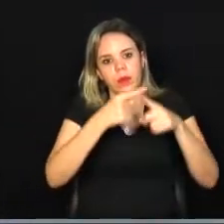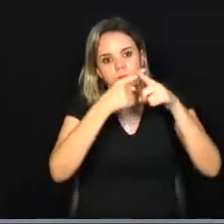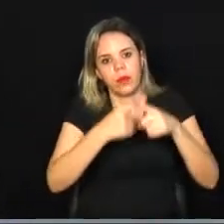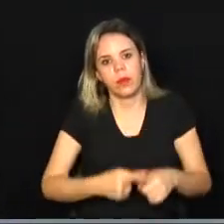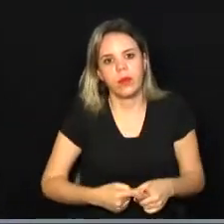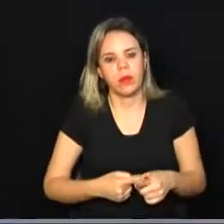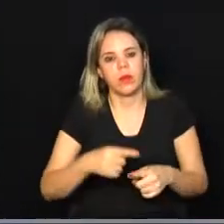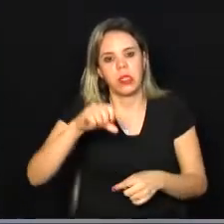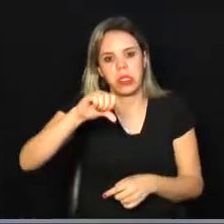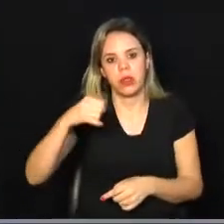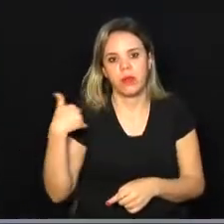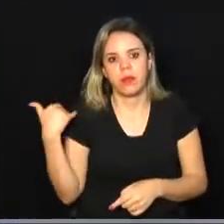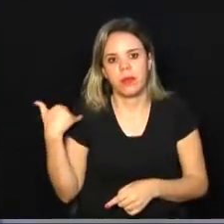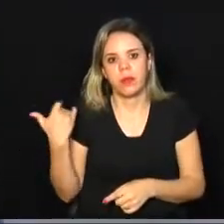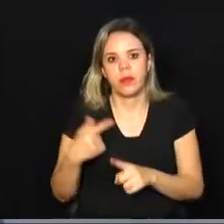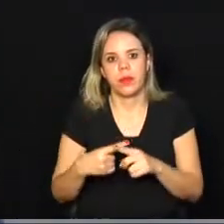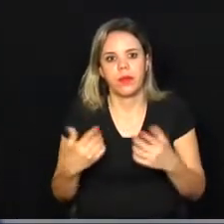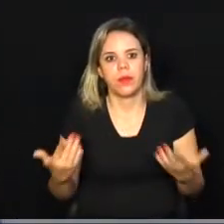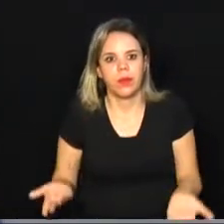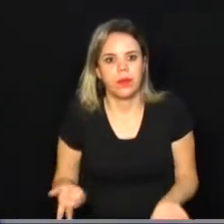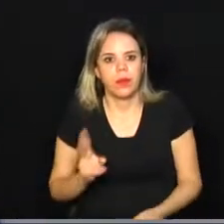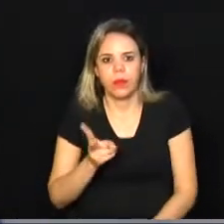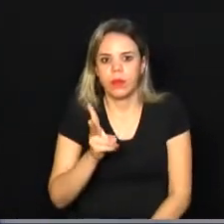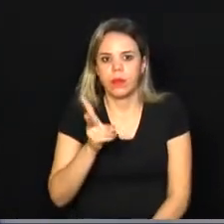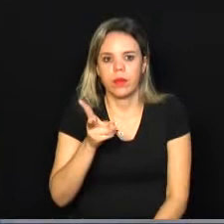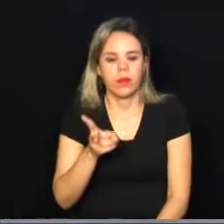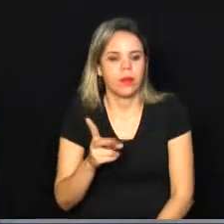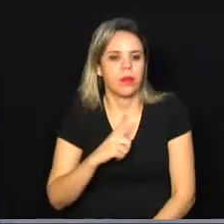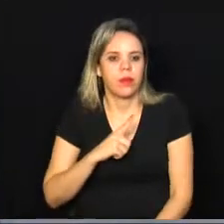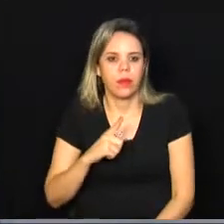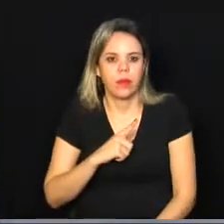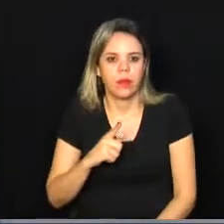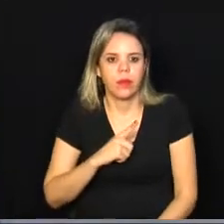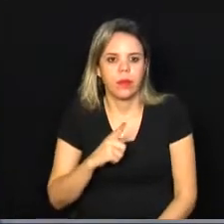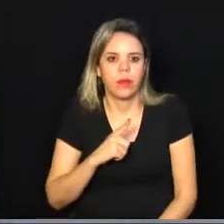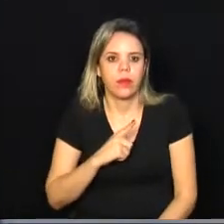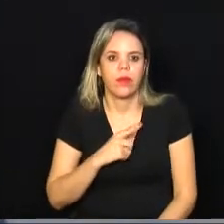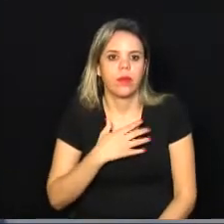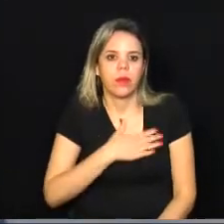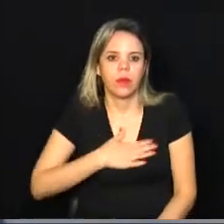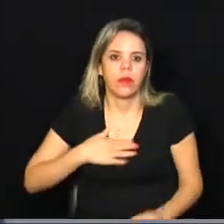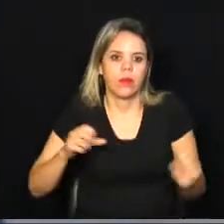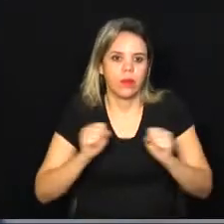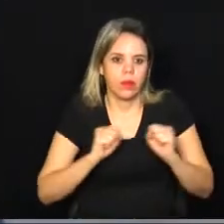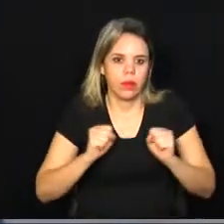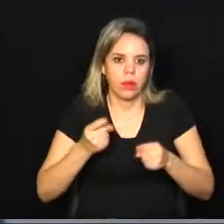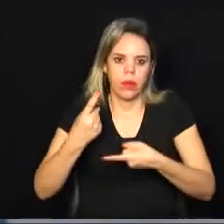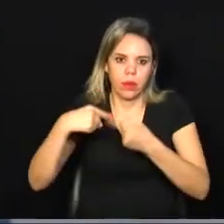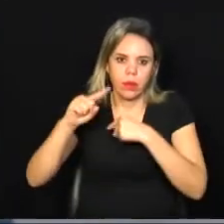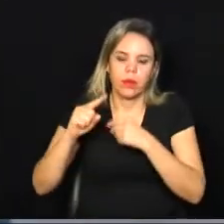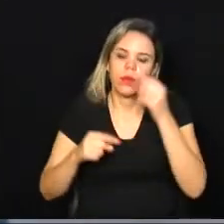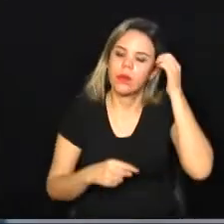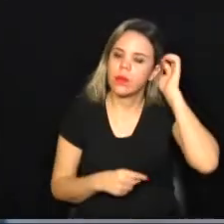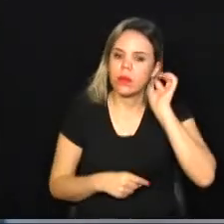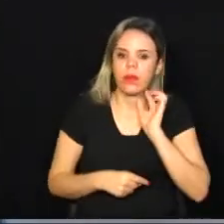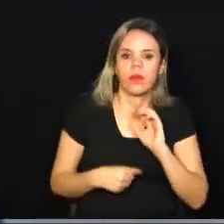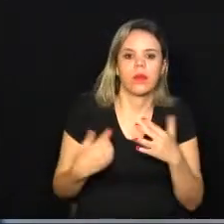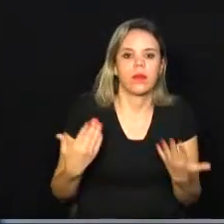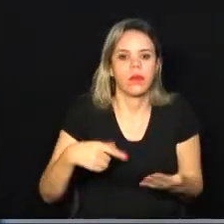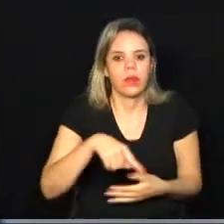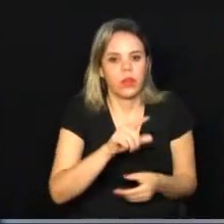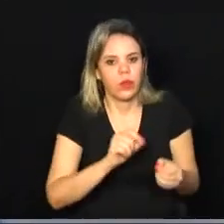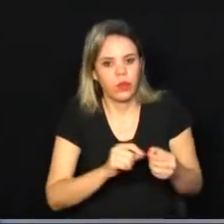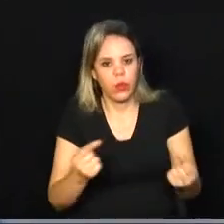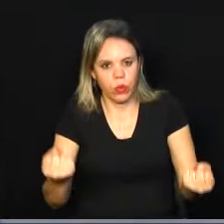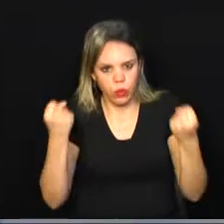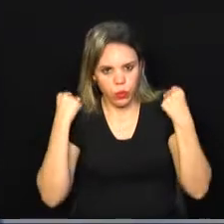com 9 anos de idade, sempre eu tive uma paixão pela alta performance. Quando eu fui fazer